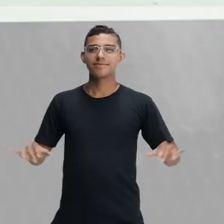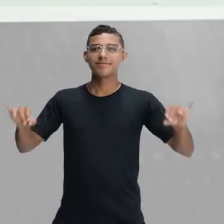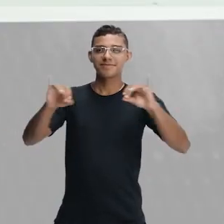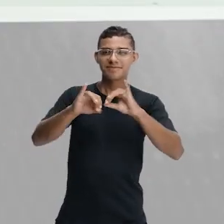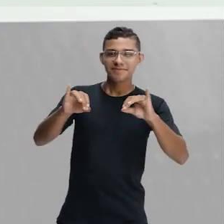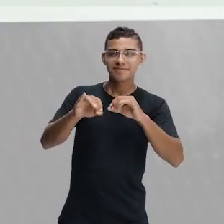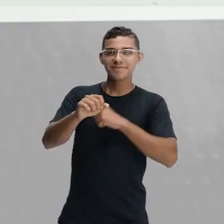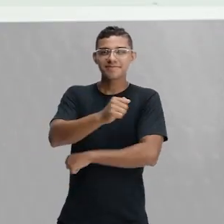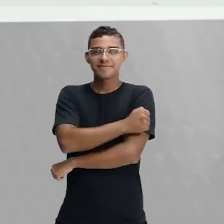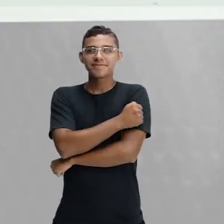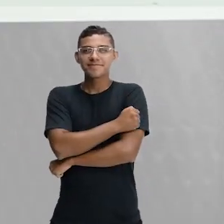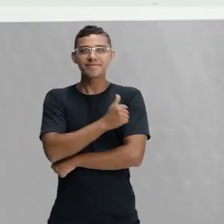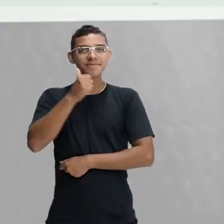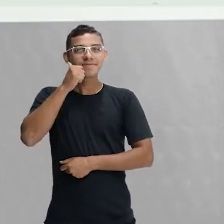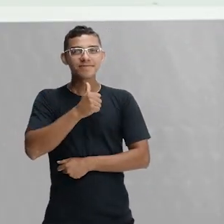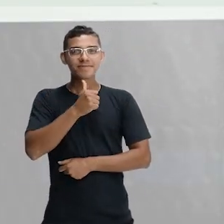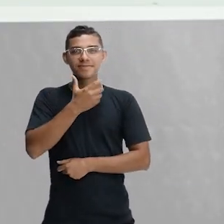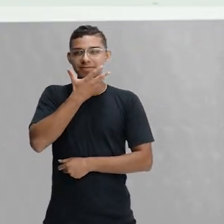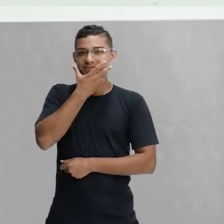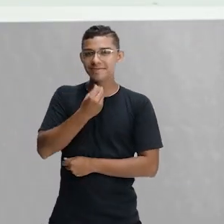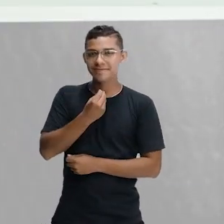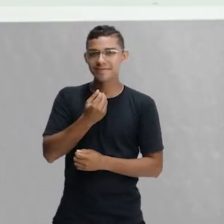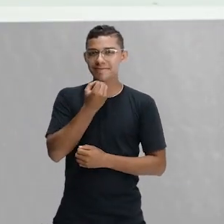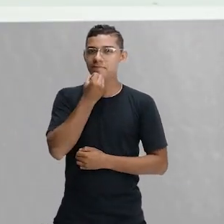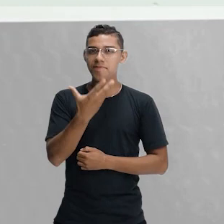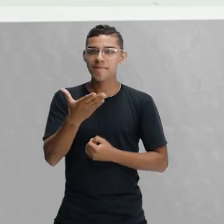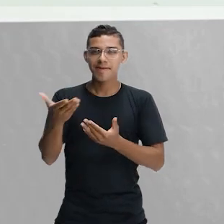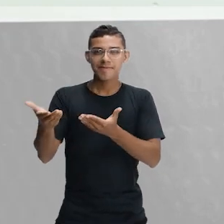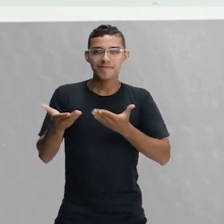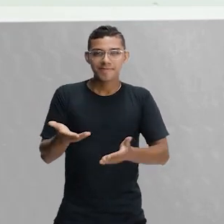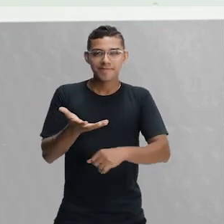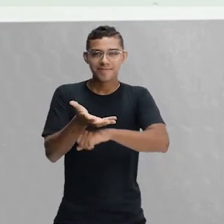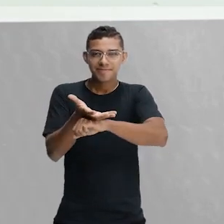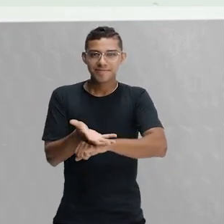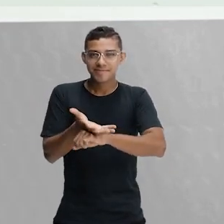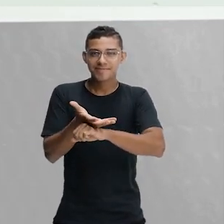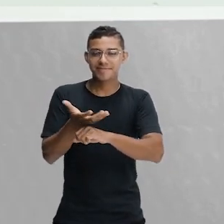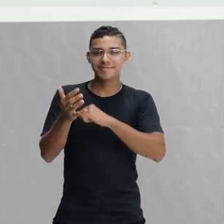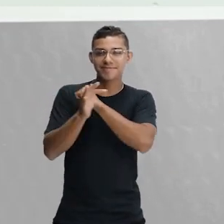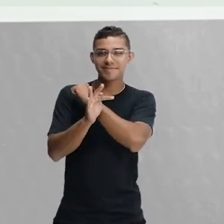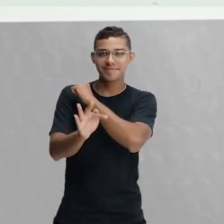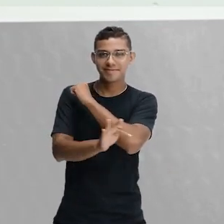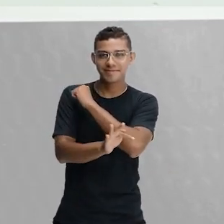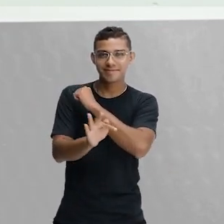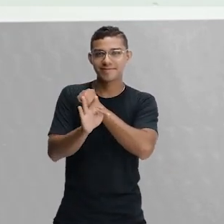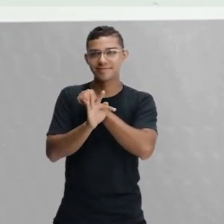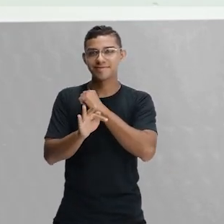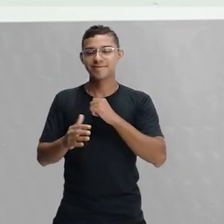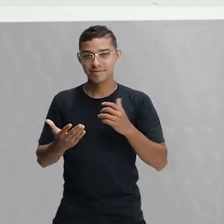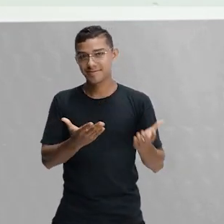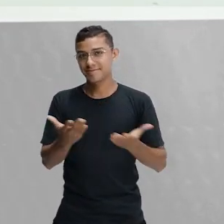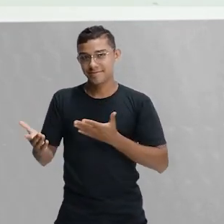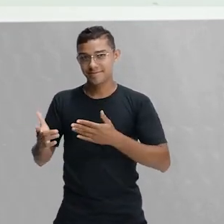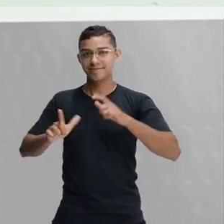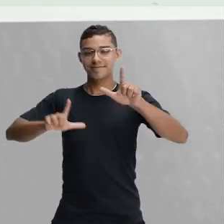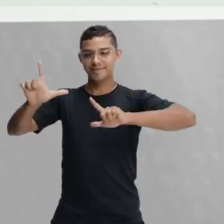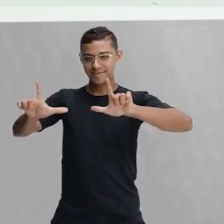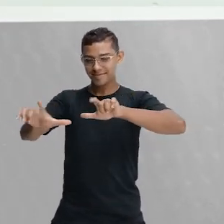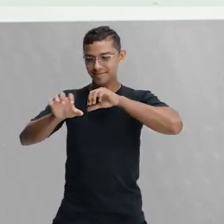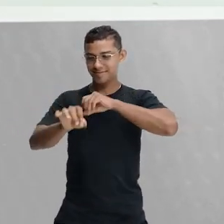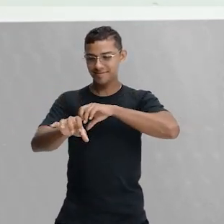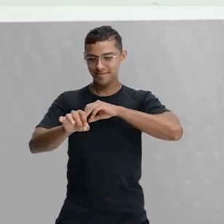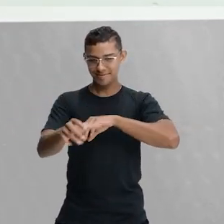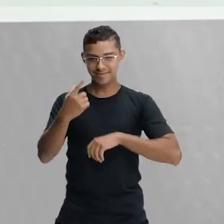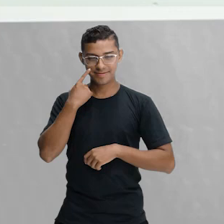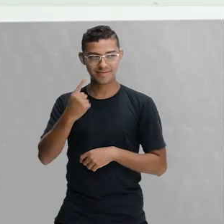Olá, aluna. Olá, aluno. Bem-vindo a mais uma aula de física, né, aqui pela TV Educação, né? Hoje